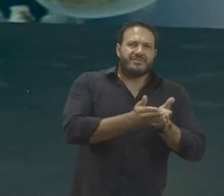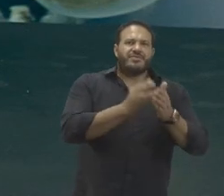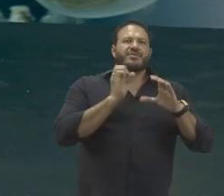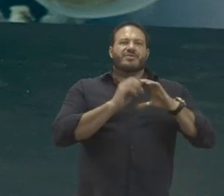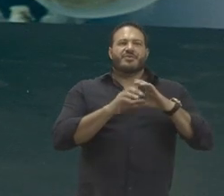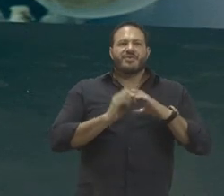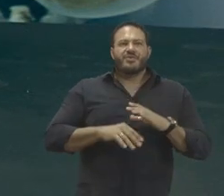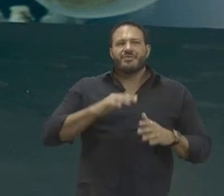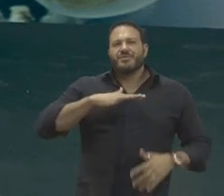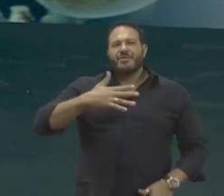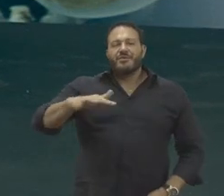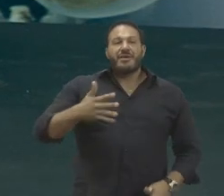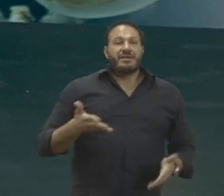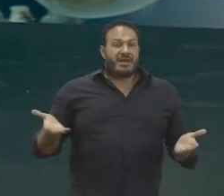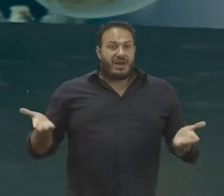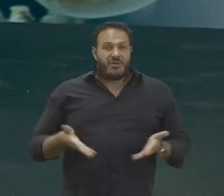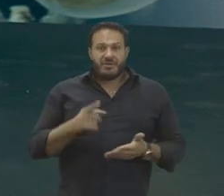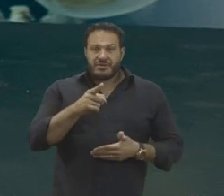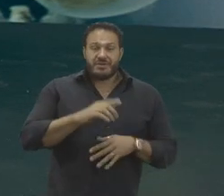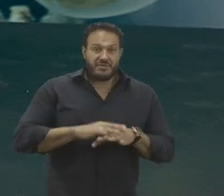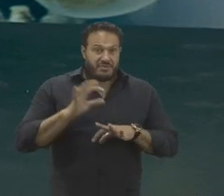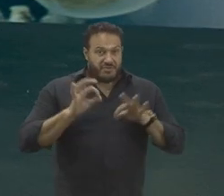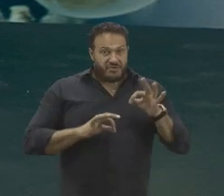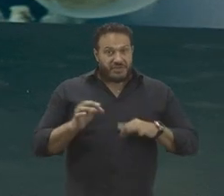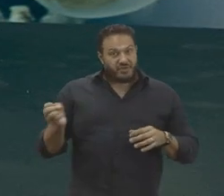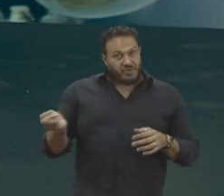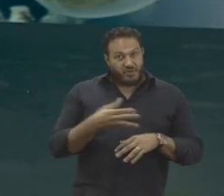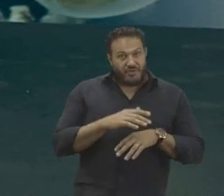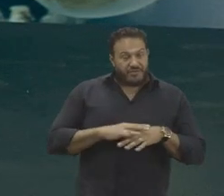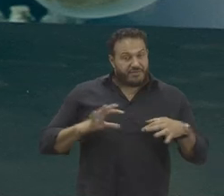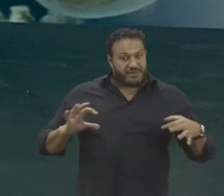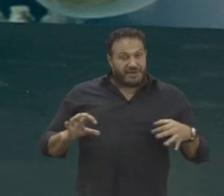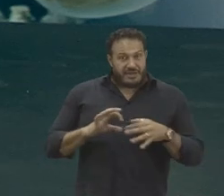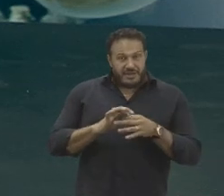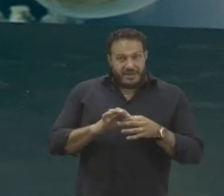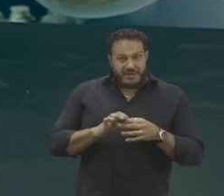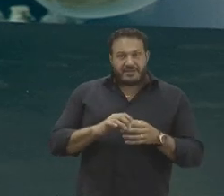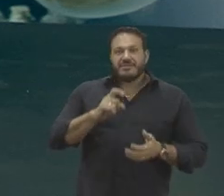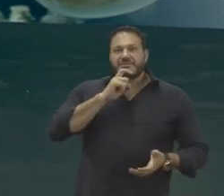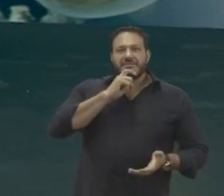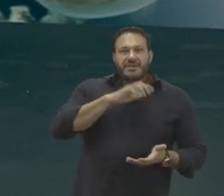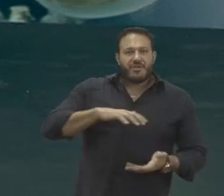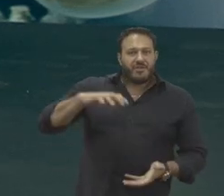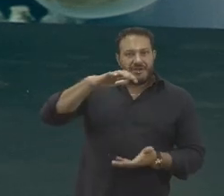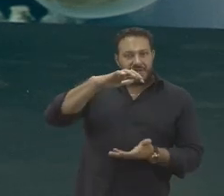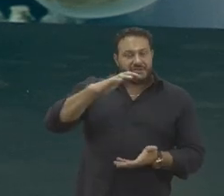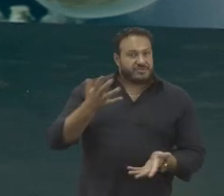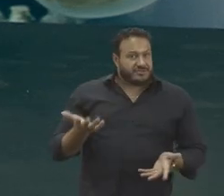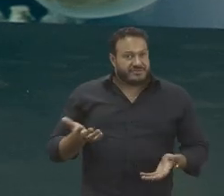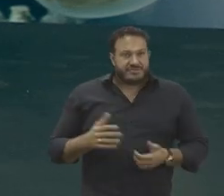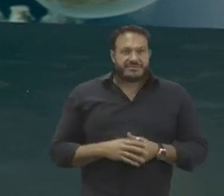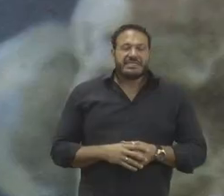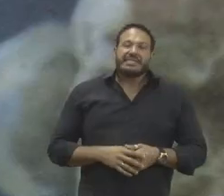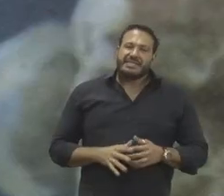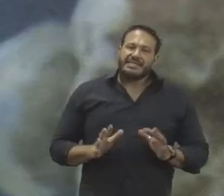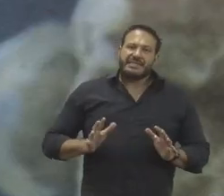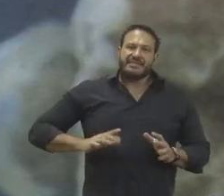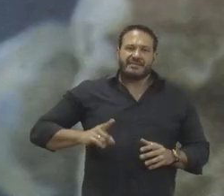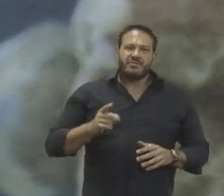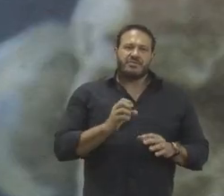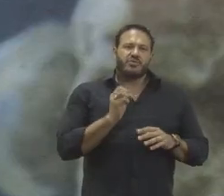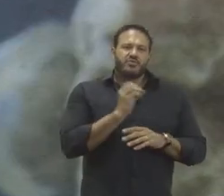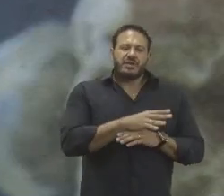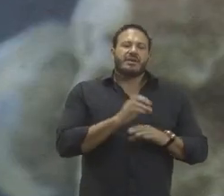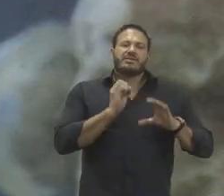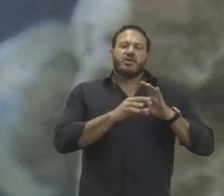legal muito bom e agora você tá com um projeto novo relacionado ao Ártico sim sim é a gente logo que eu saí da Globo